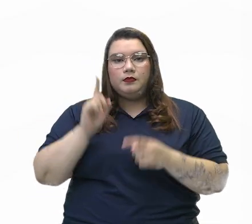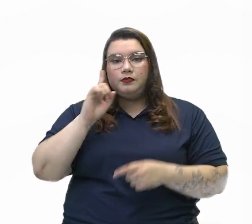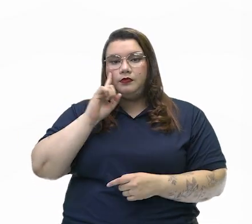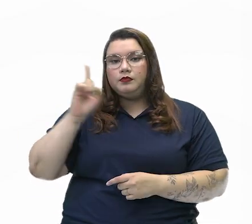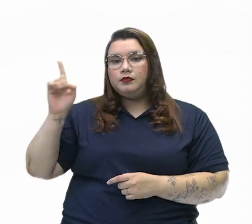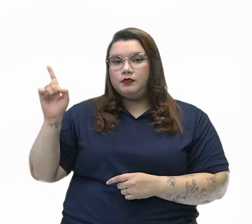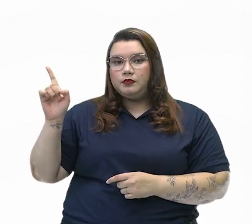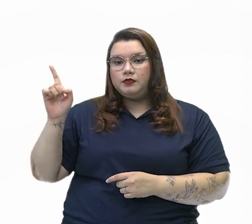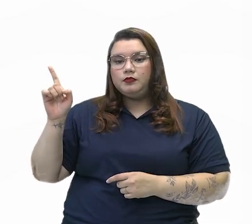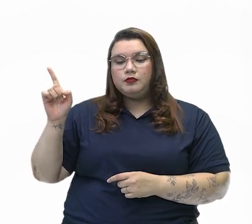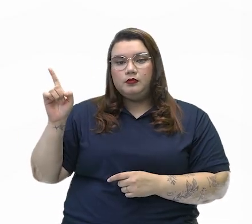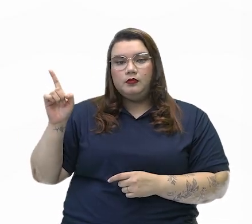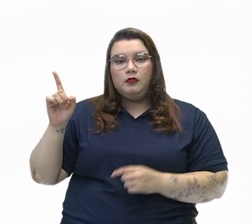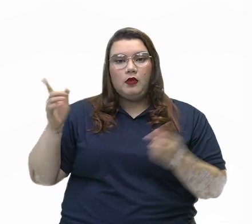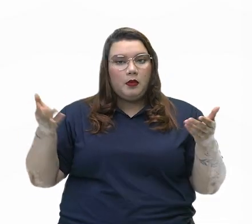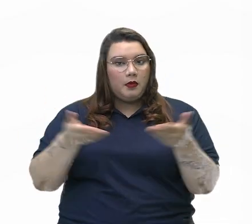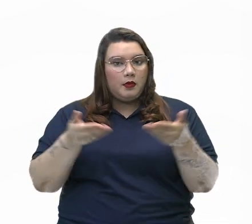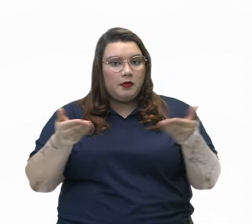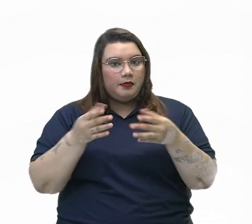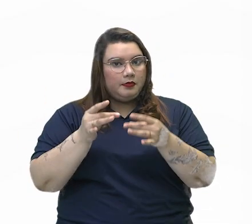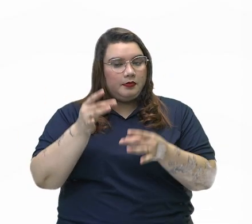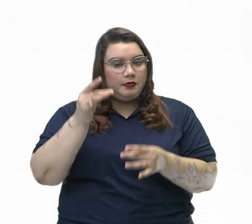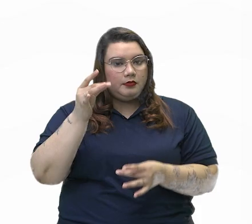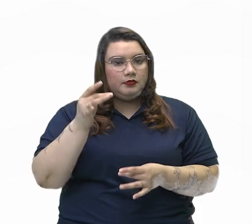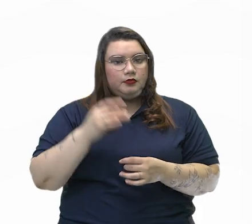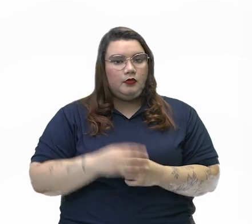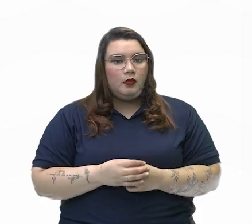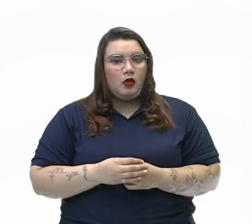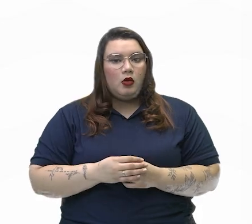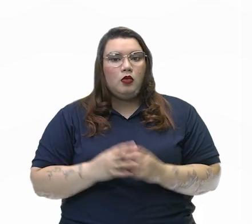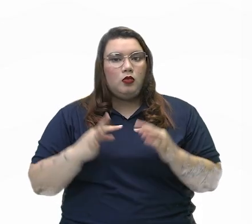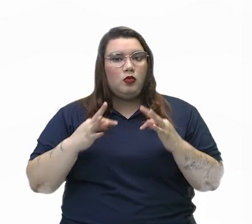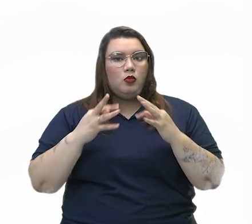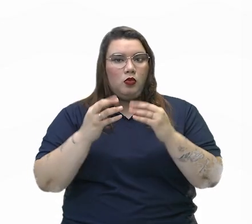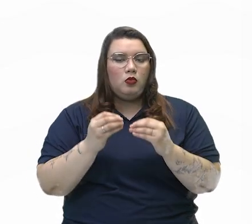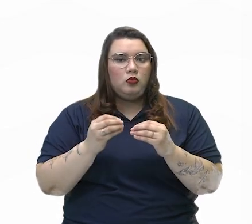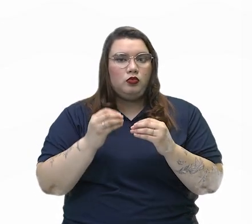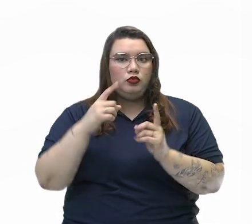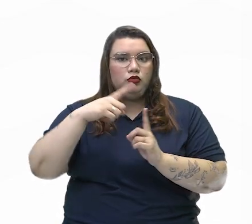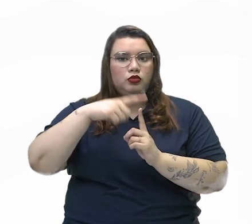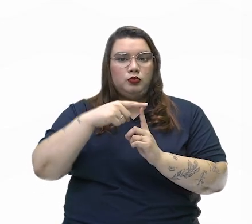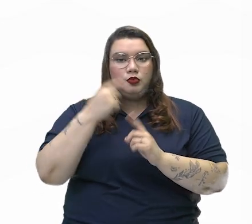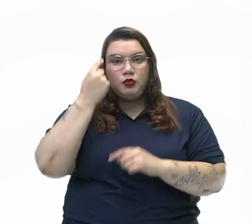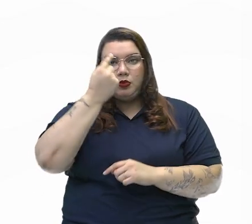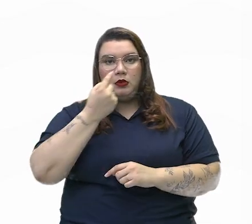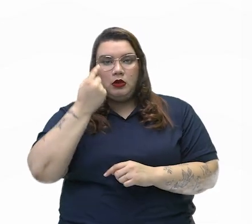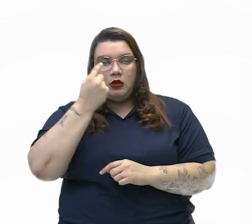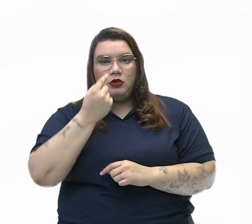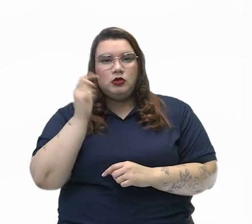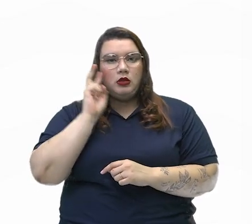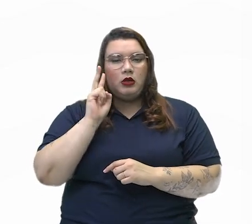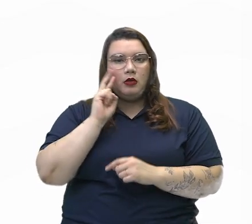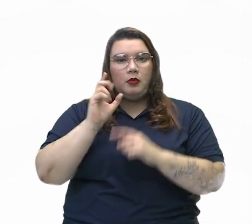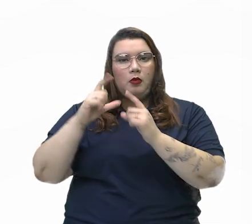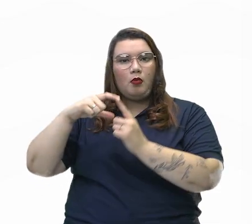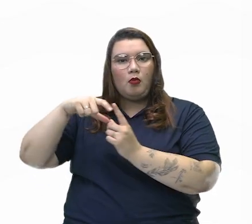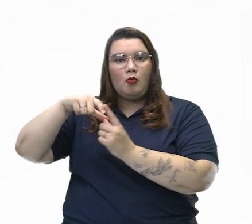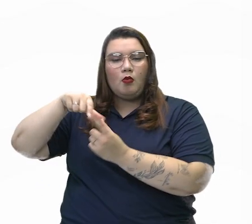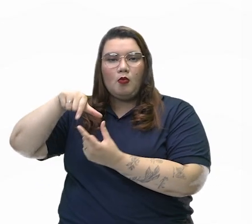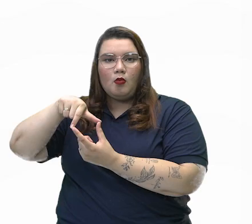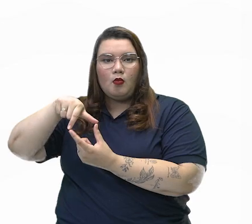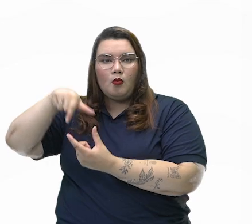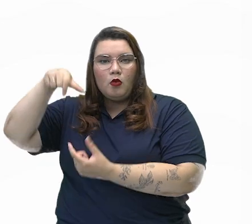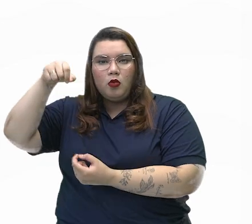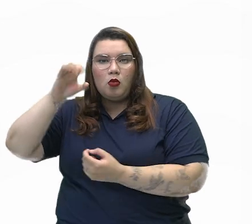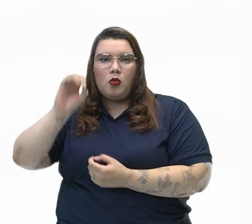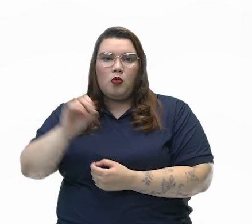os elementos geométricos das lentes é o que a gente vai ver agora. Toda lente esférica, seja côncava ou seja convexa,